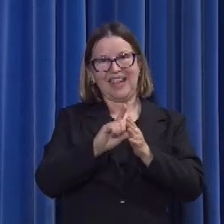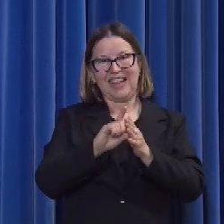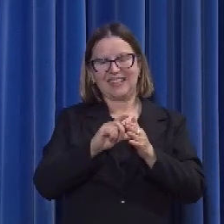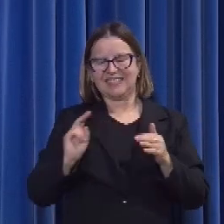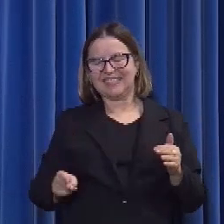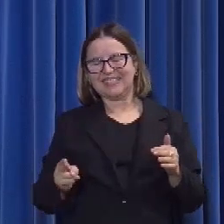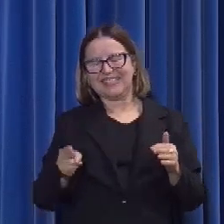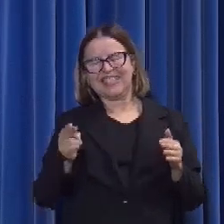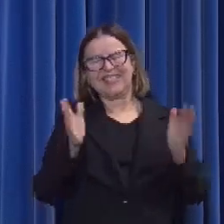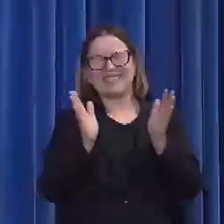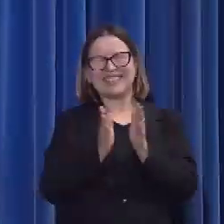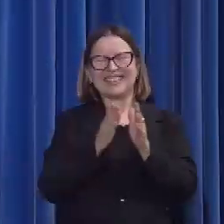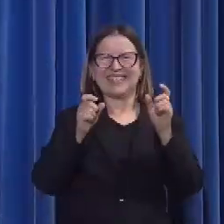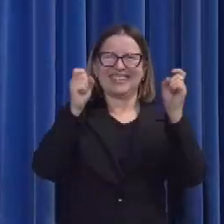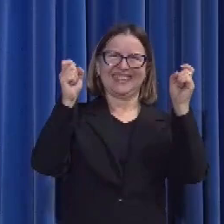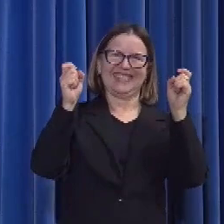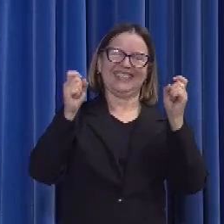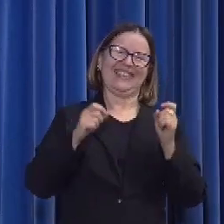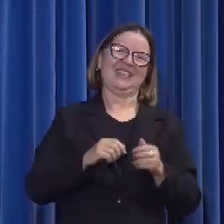Aleluia.